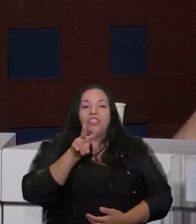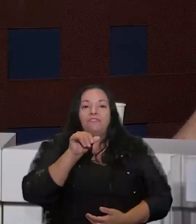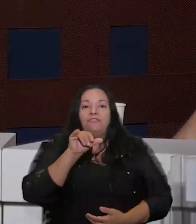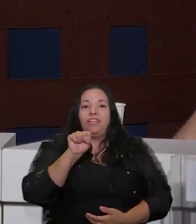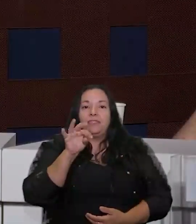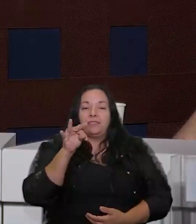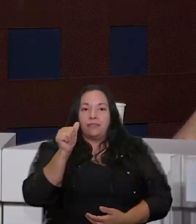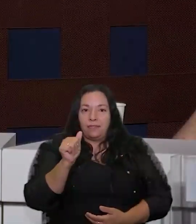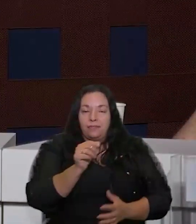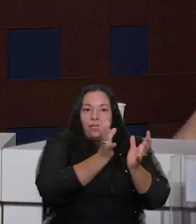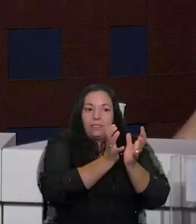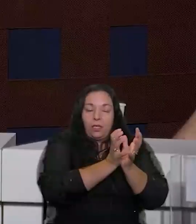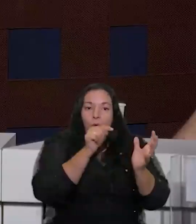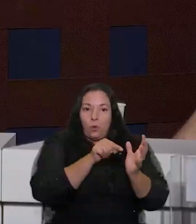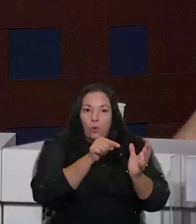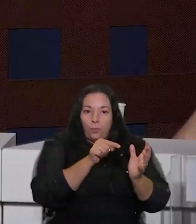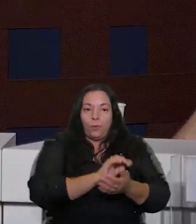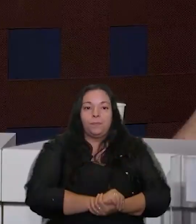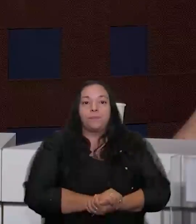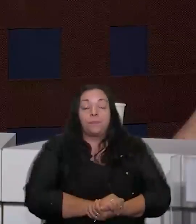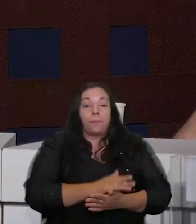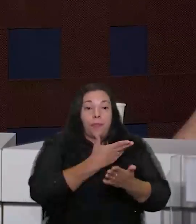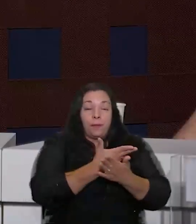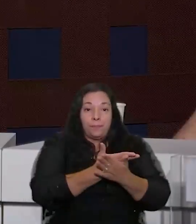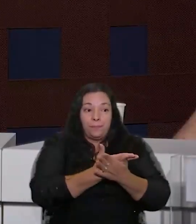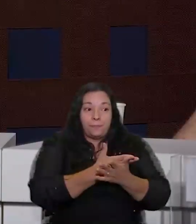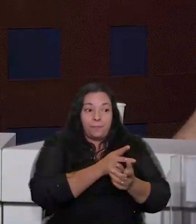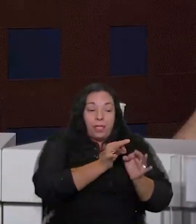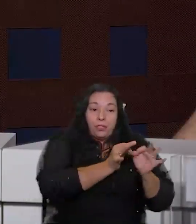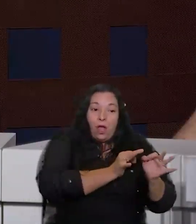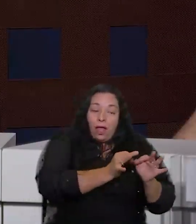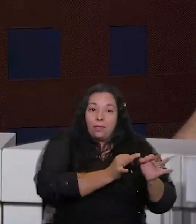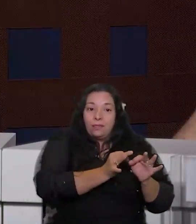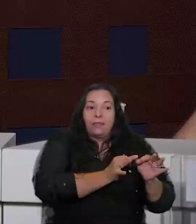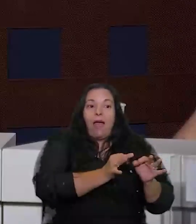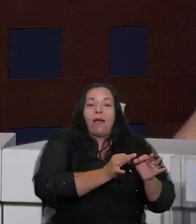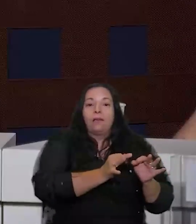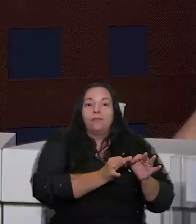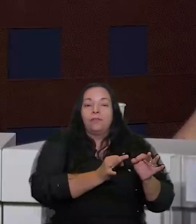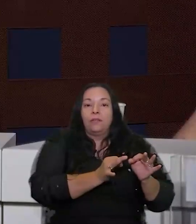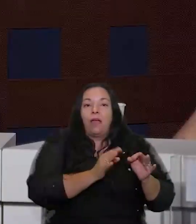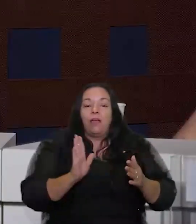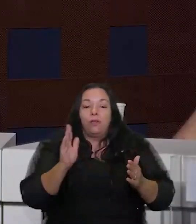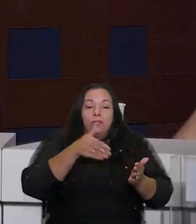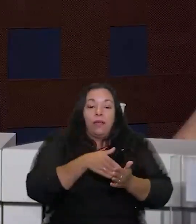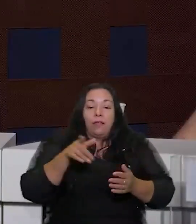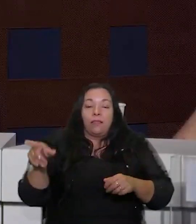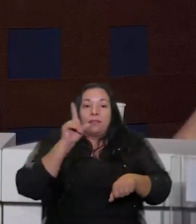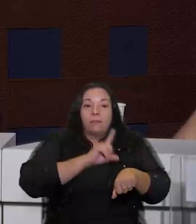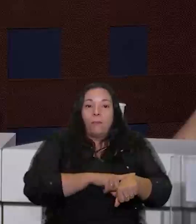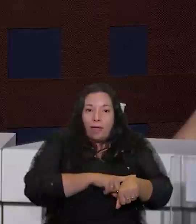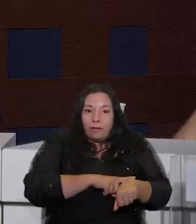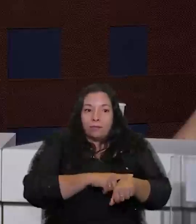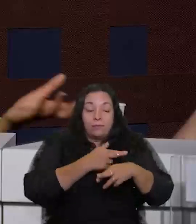cotistas, elas já estavam na universidade como estudantes, e que se organizaram. Então, eu cheguei nesse momento, né? E que